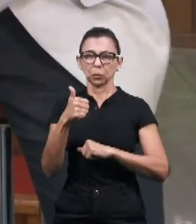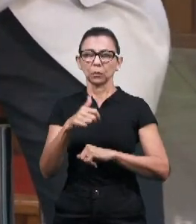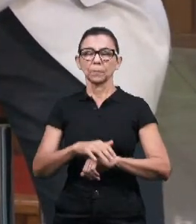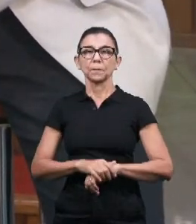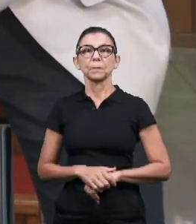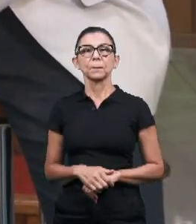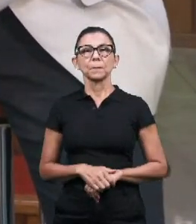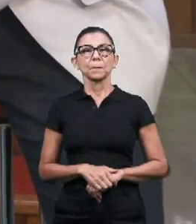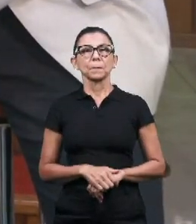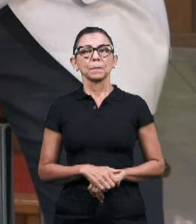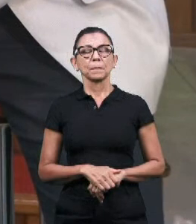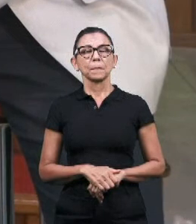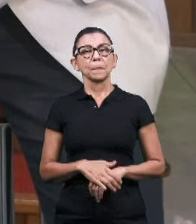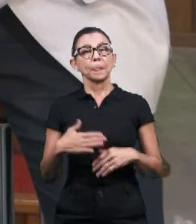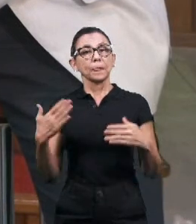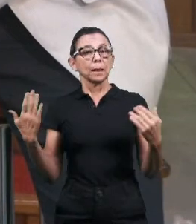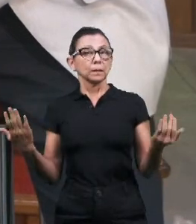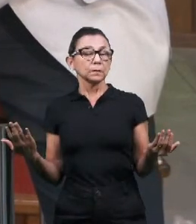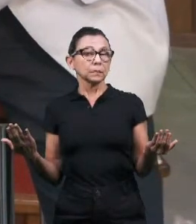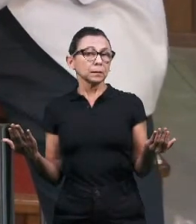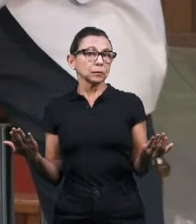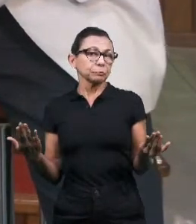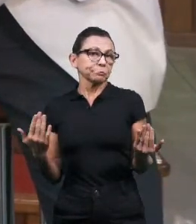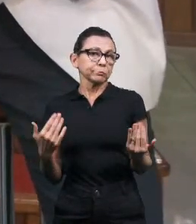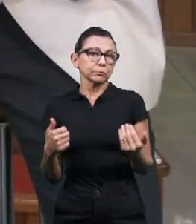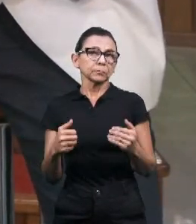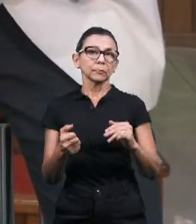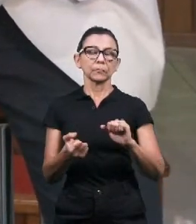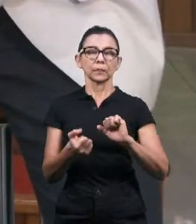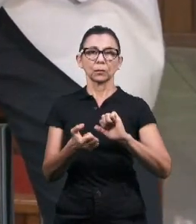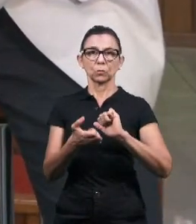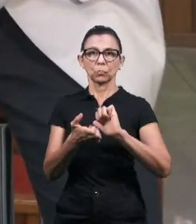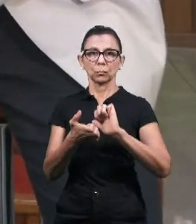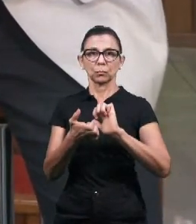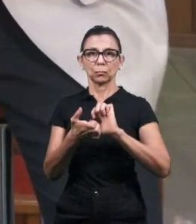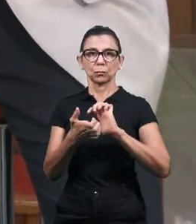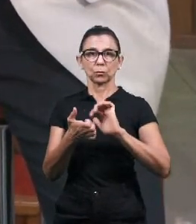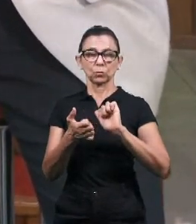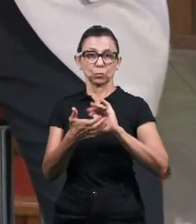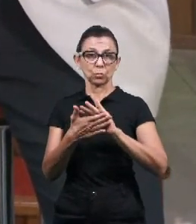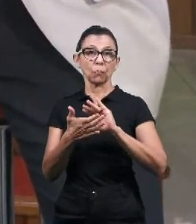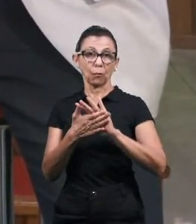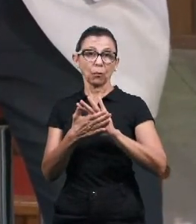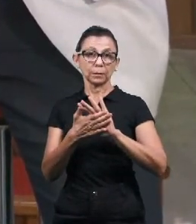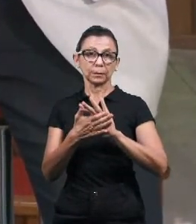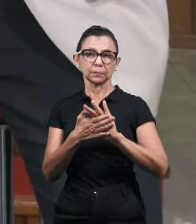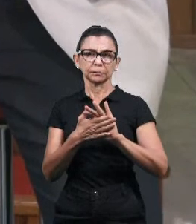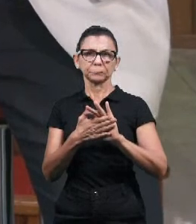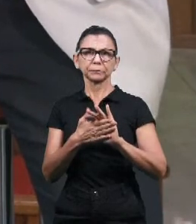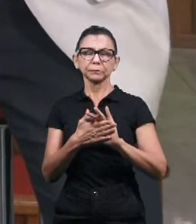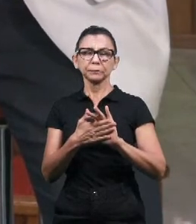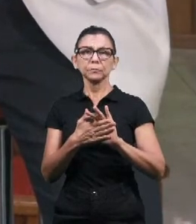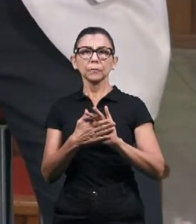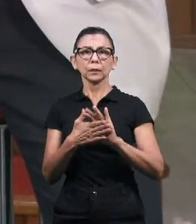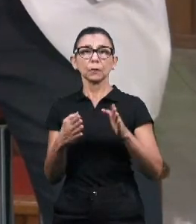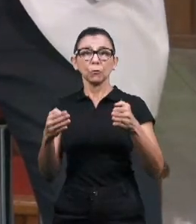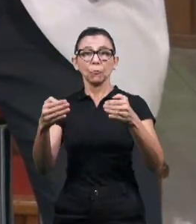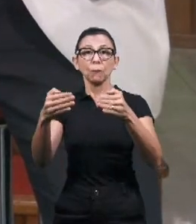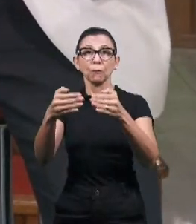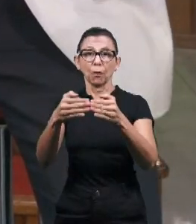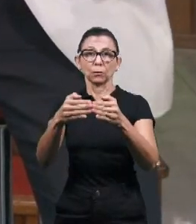que os louvores foi uma das grandes marcas da ceia, né? O coral cantando, na verdade nós tínhamos aqui mais ou